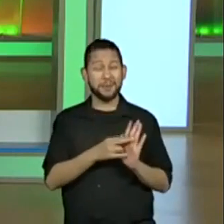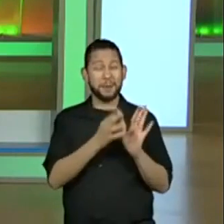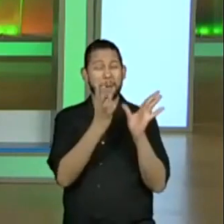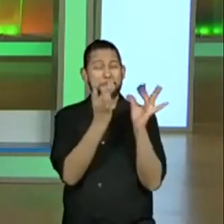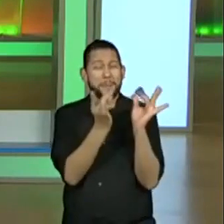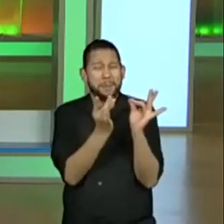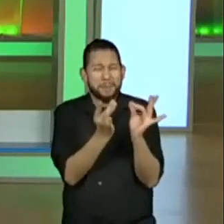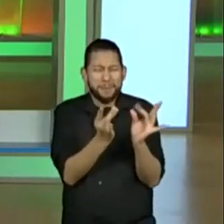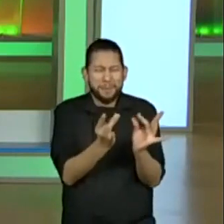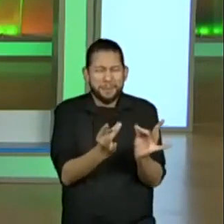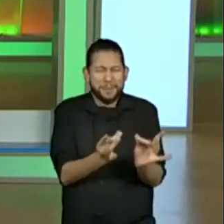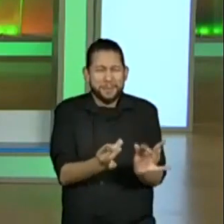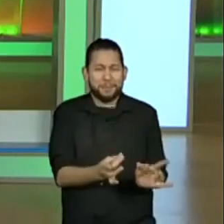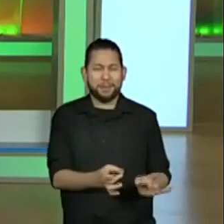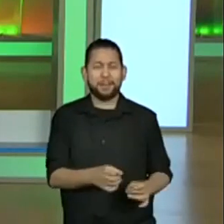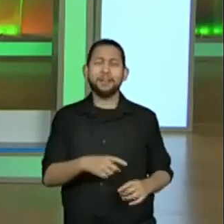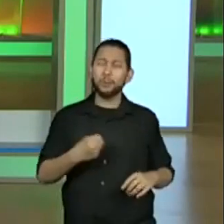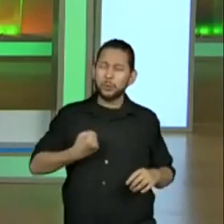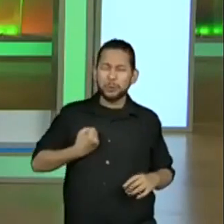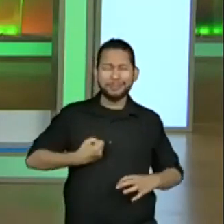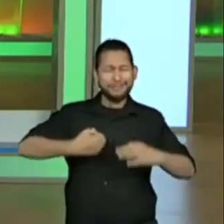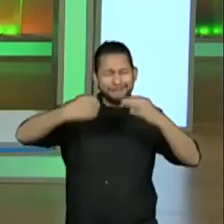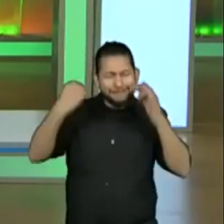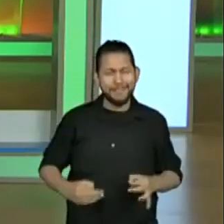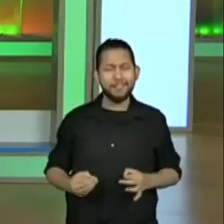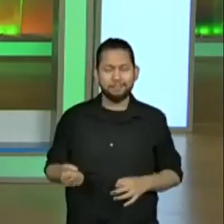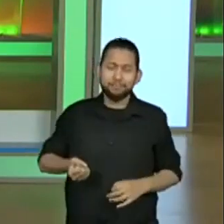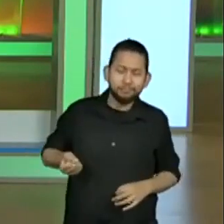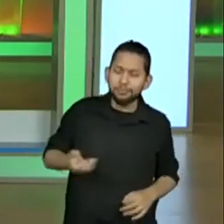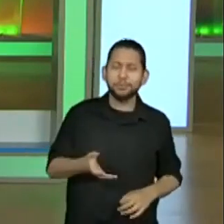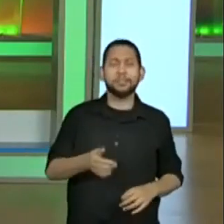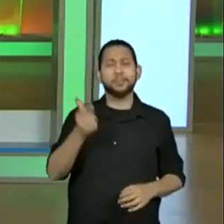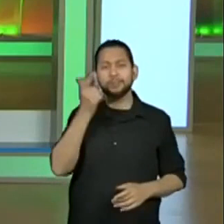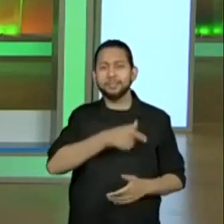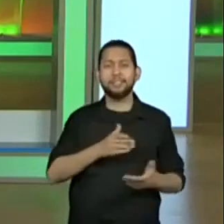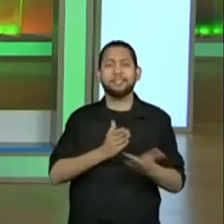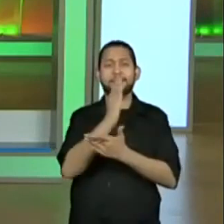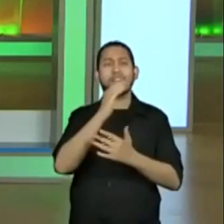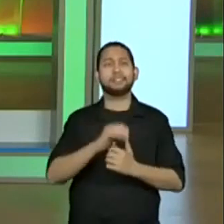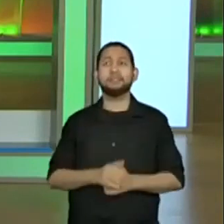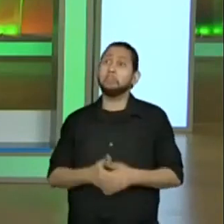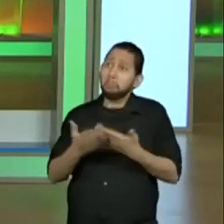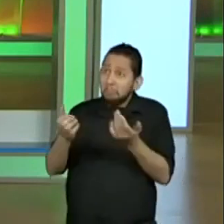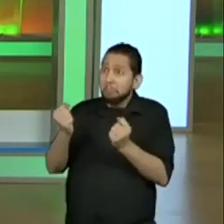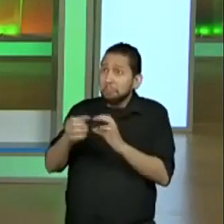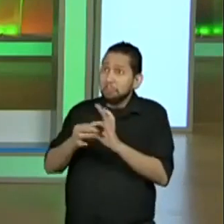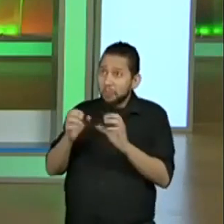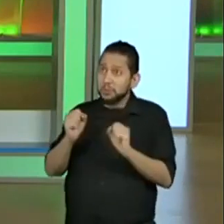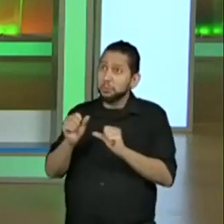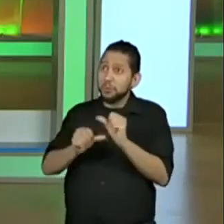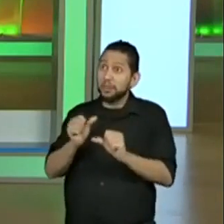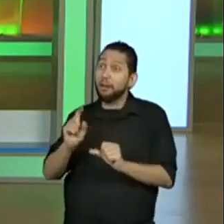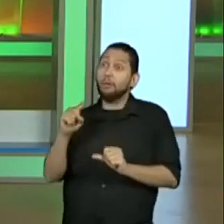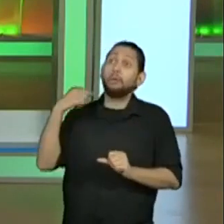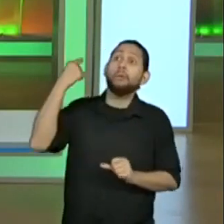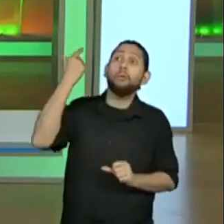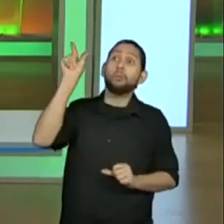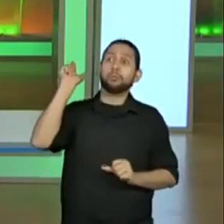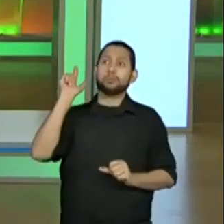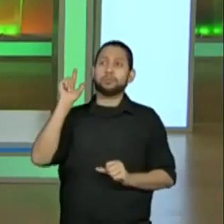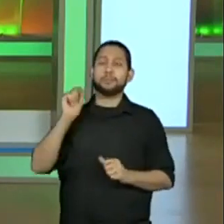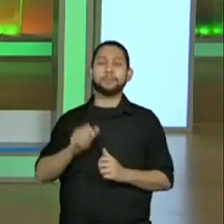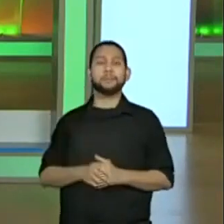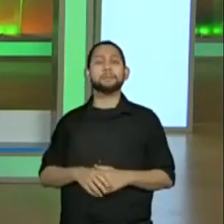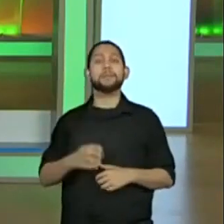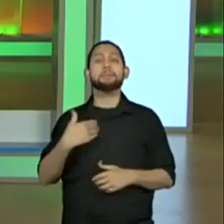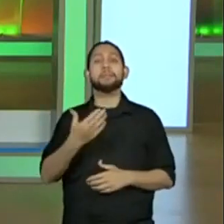que se não ganhou. Tirar o número exato, não ganha. É, muda a da regra. Da próxima vez. Verdade. É. Já entendi. Verdade. Ou então